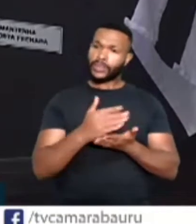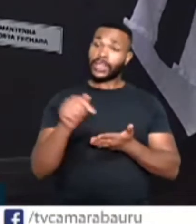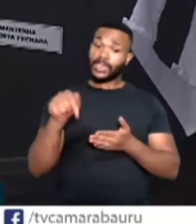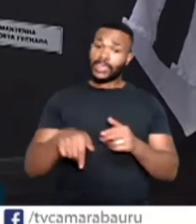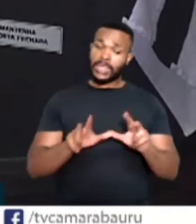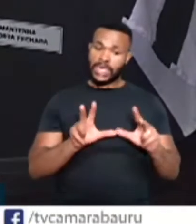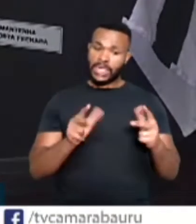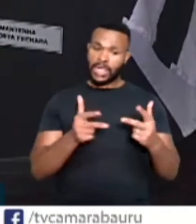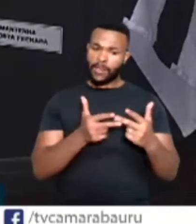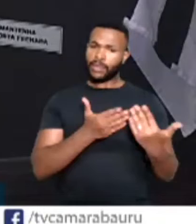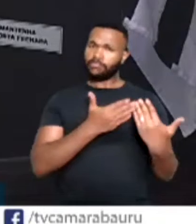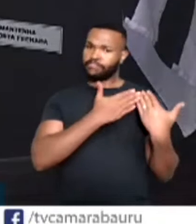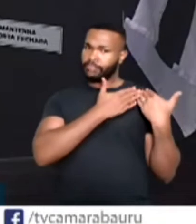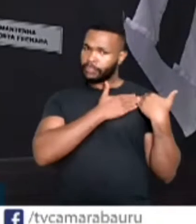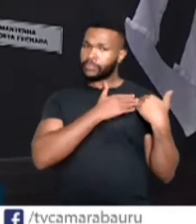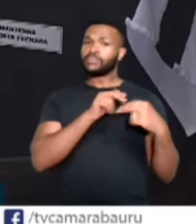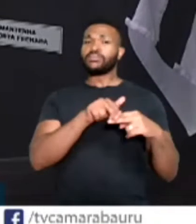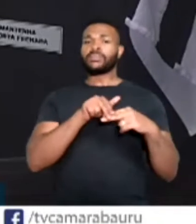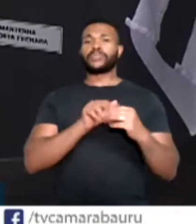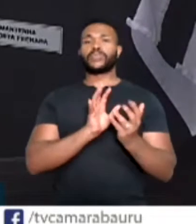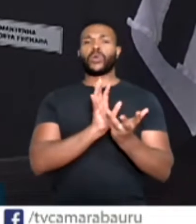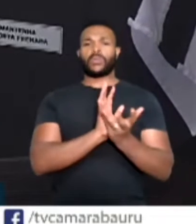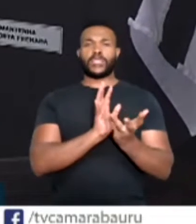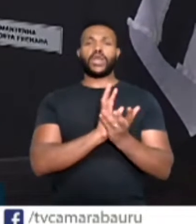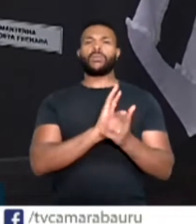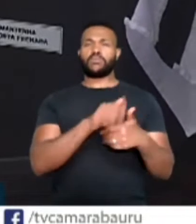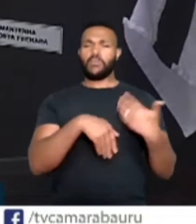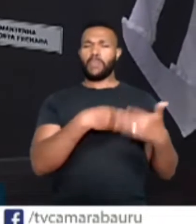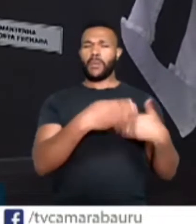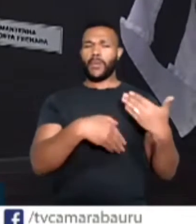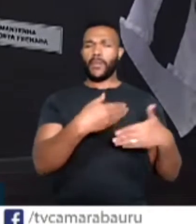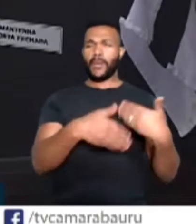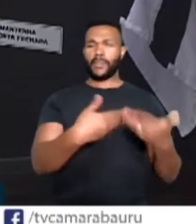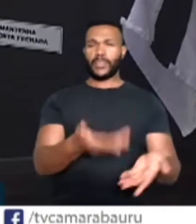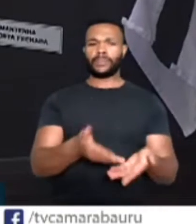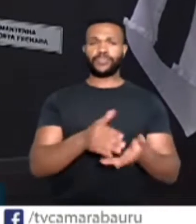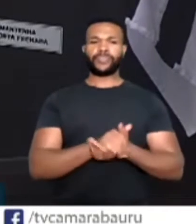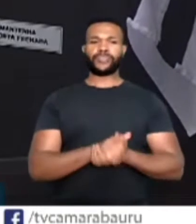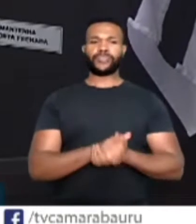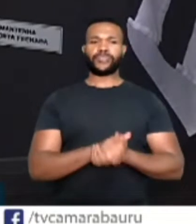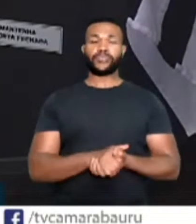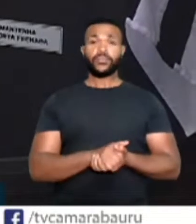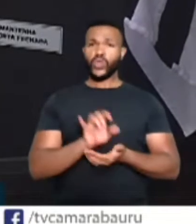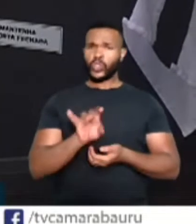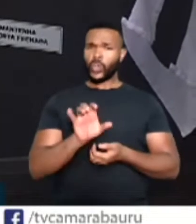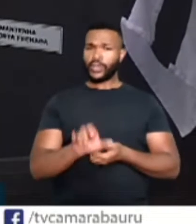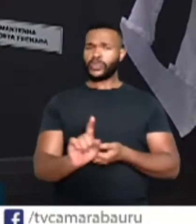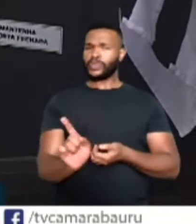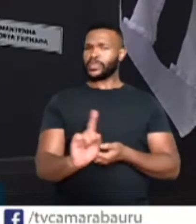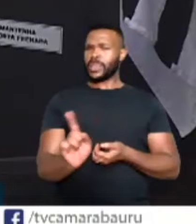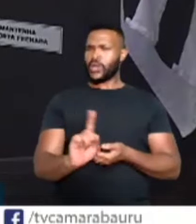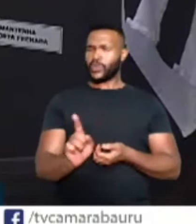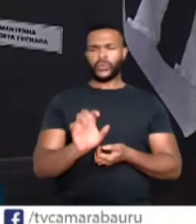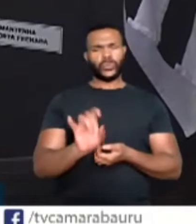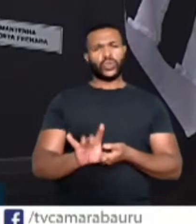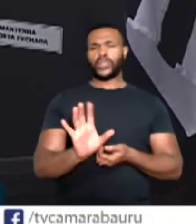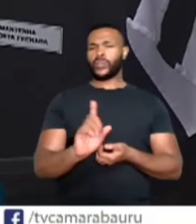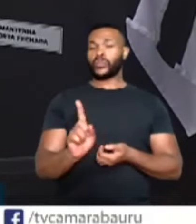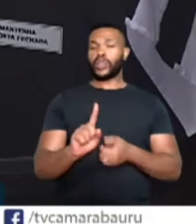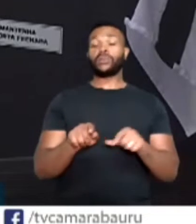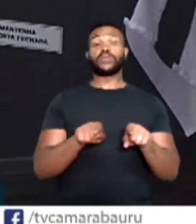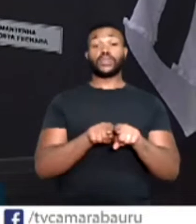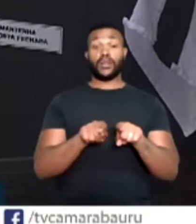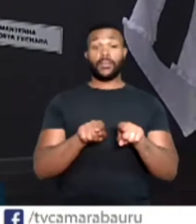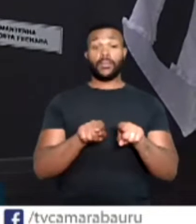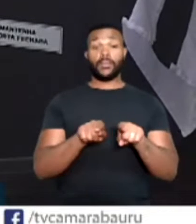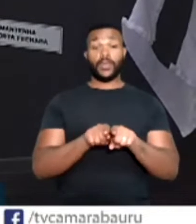fez, através das suas comissões e tudo mais. E não é só aí. Não é só aí. E a coisa vem, hein? Vixe,